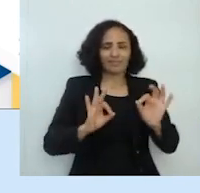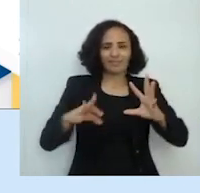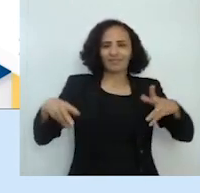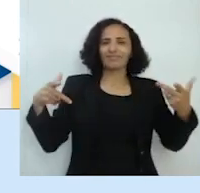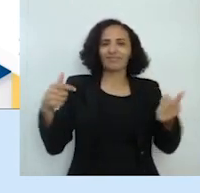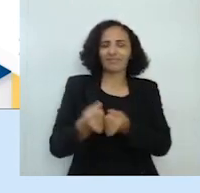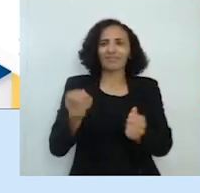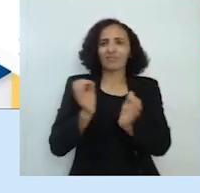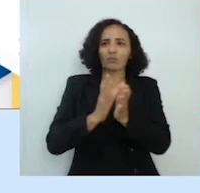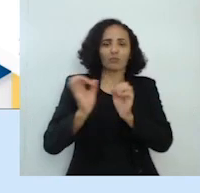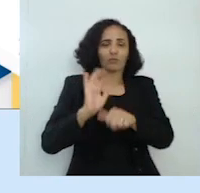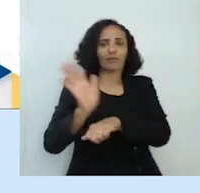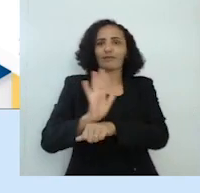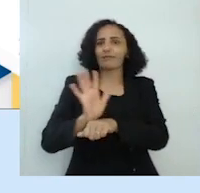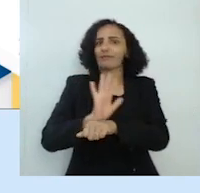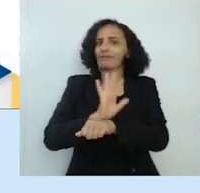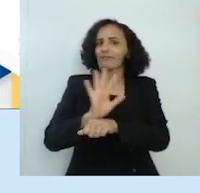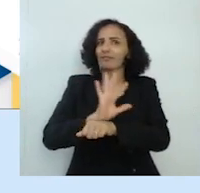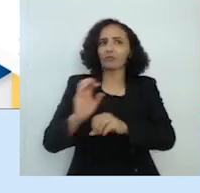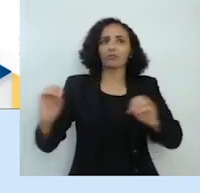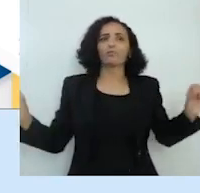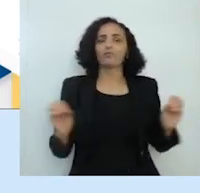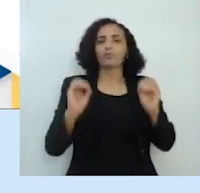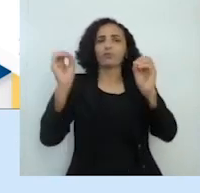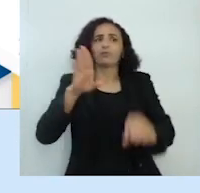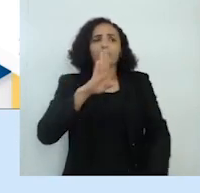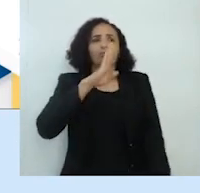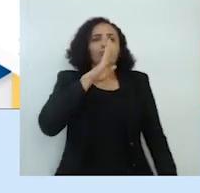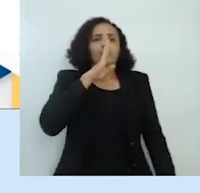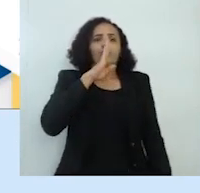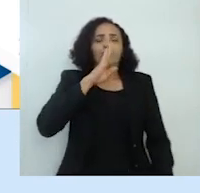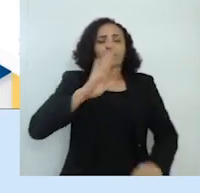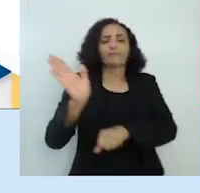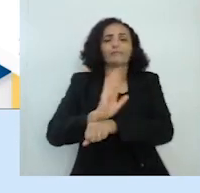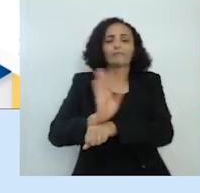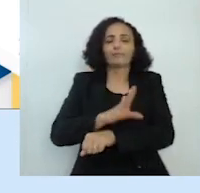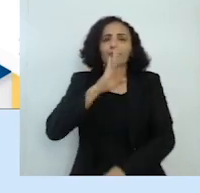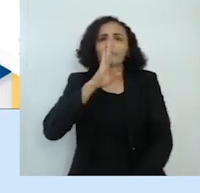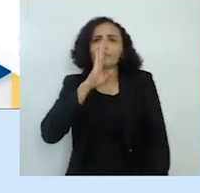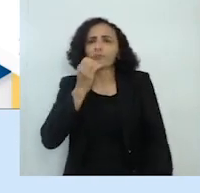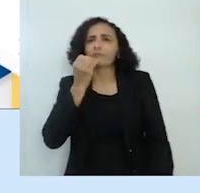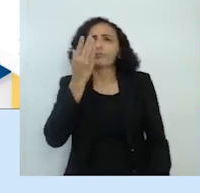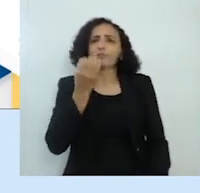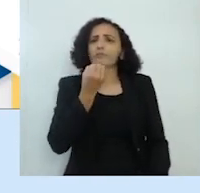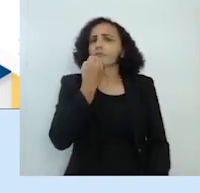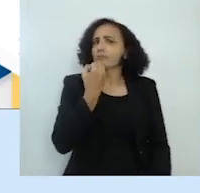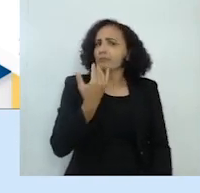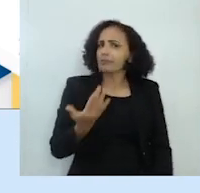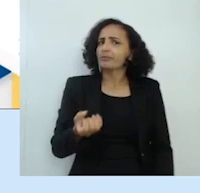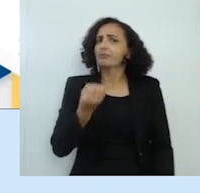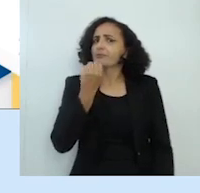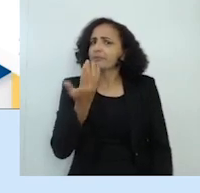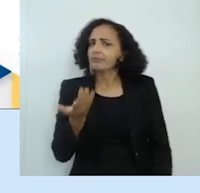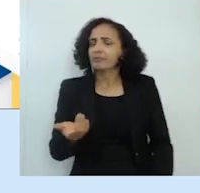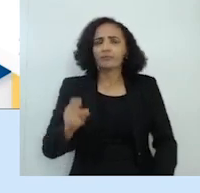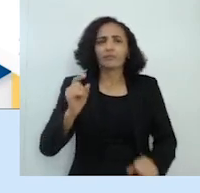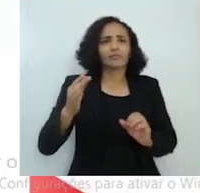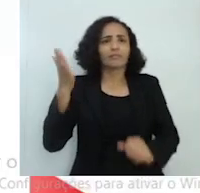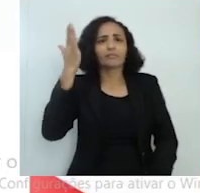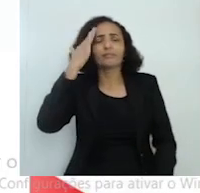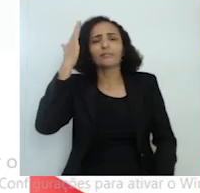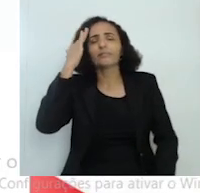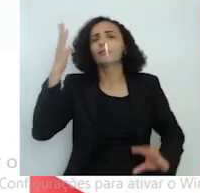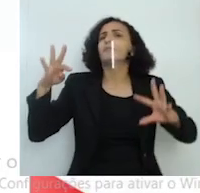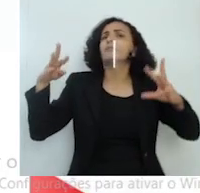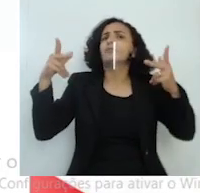Esse filme é ótimo, galera. Não fala nada, mas só o filme cinema mudo, na década de 20 para 30. Mas você vai